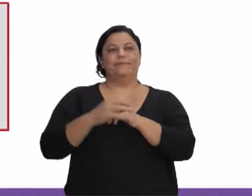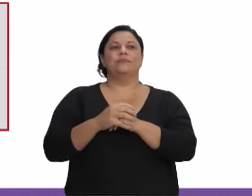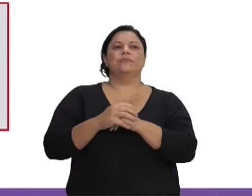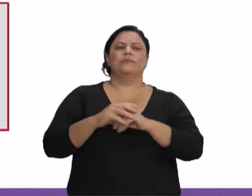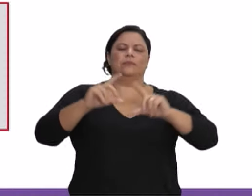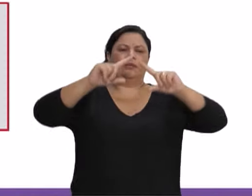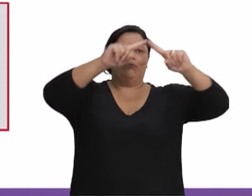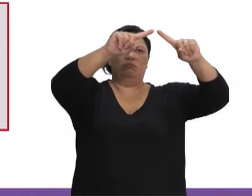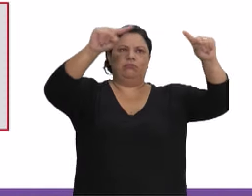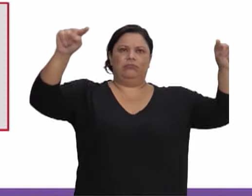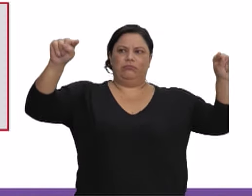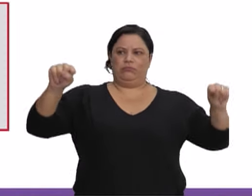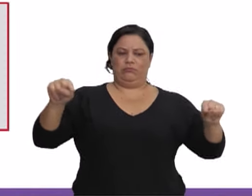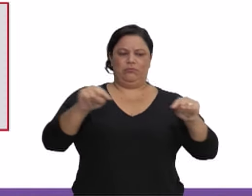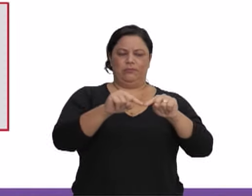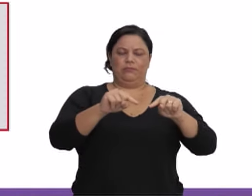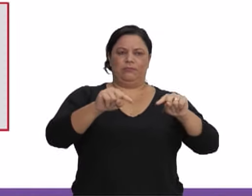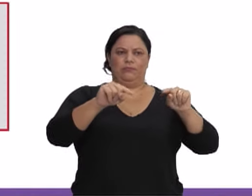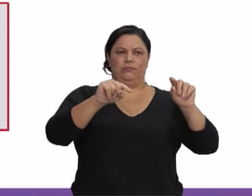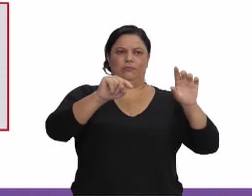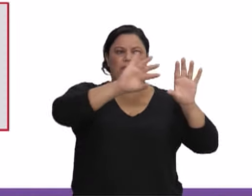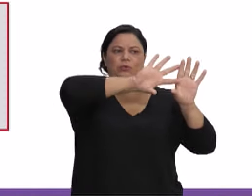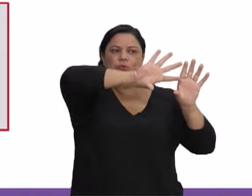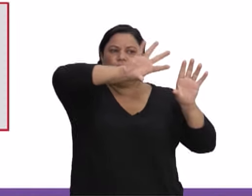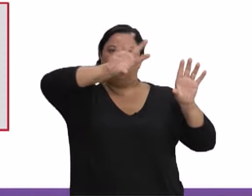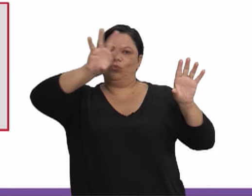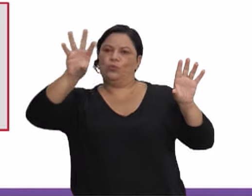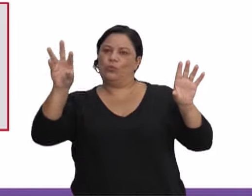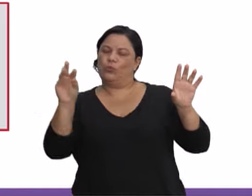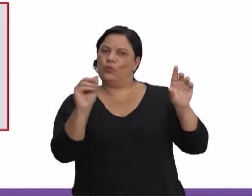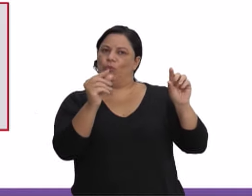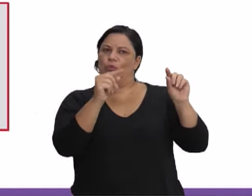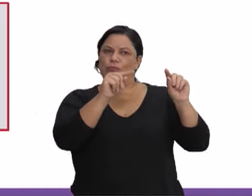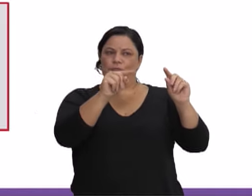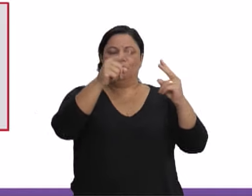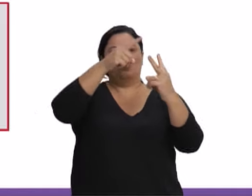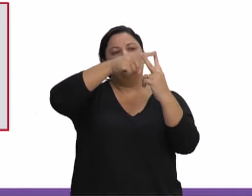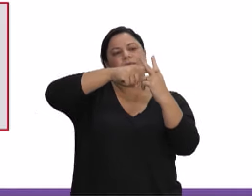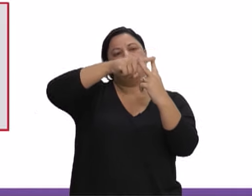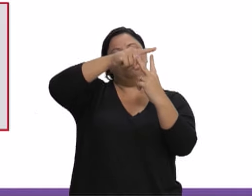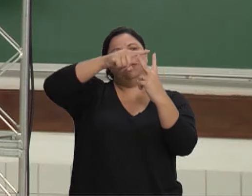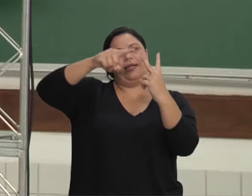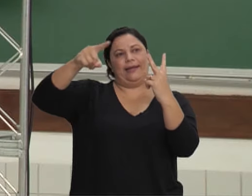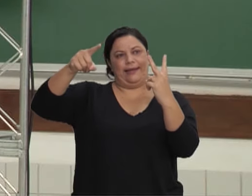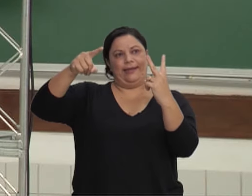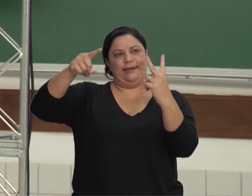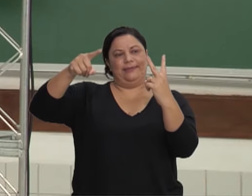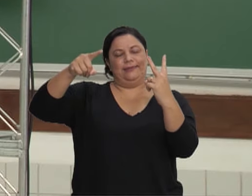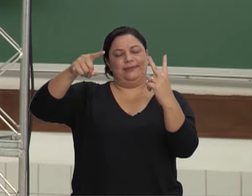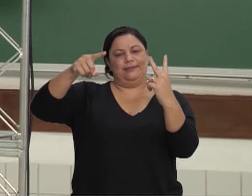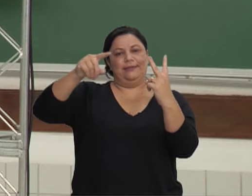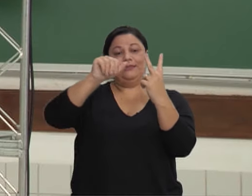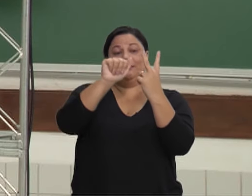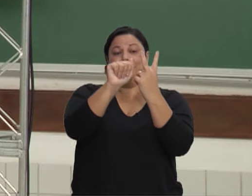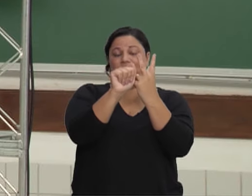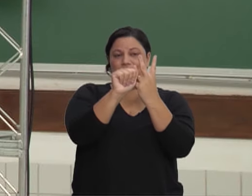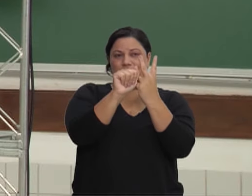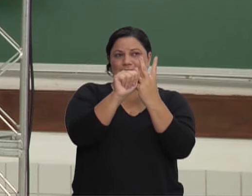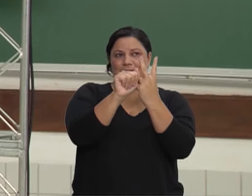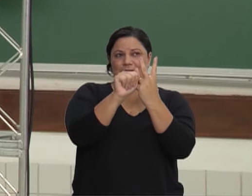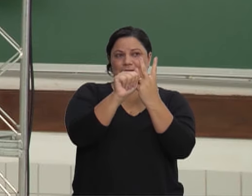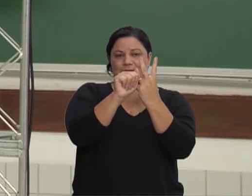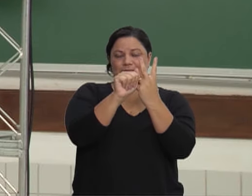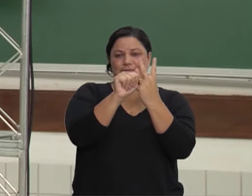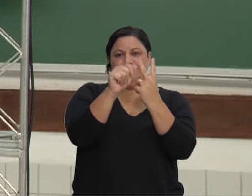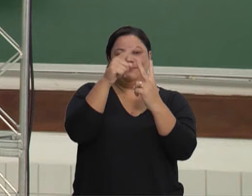Isso tudo sobre a raiz de A, o A é o termo